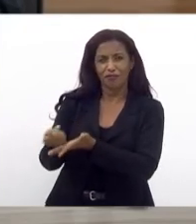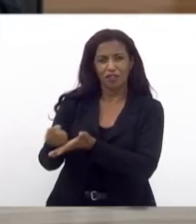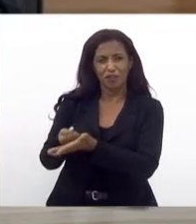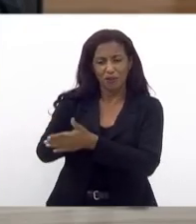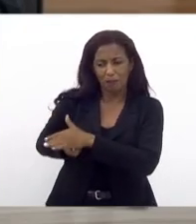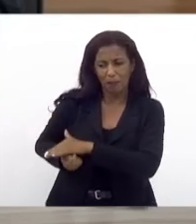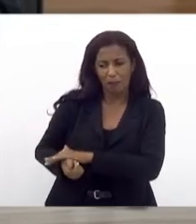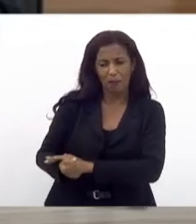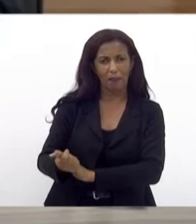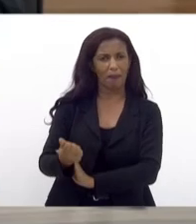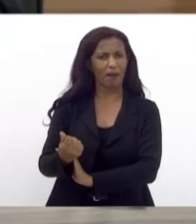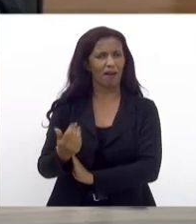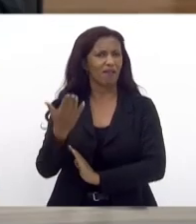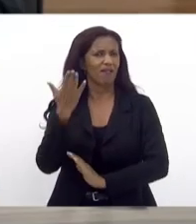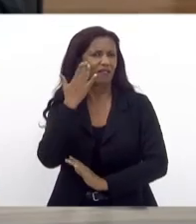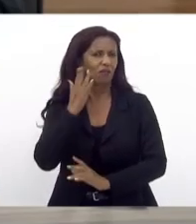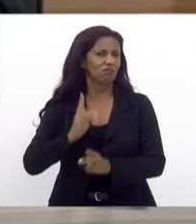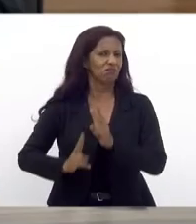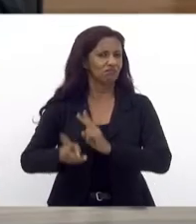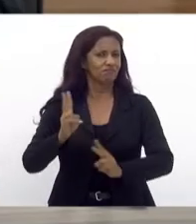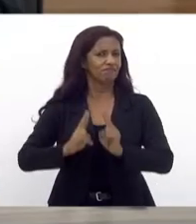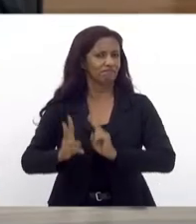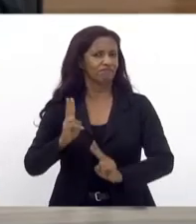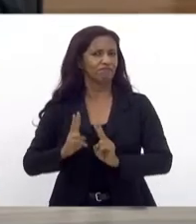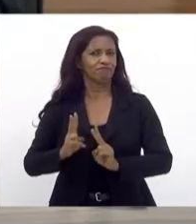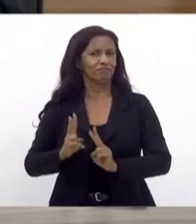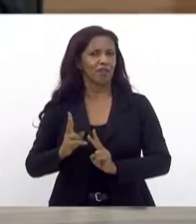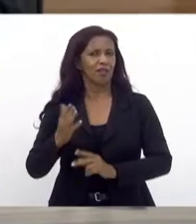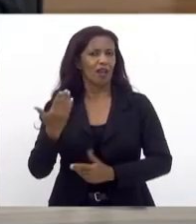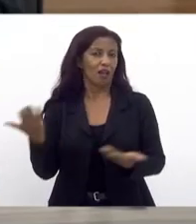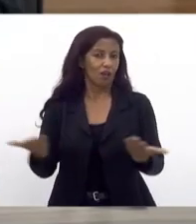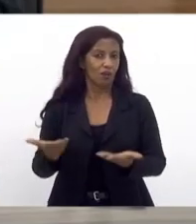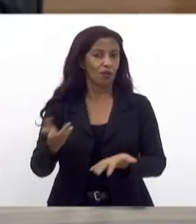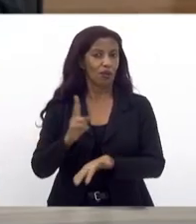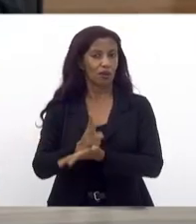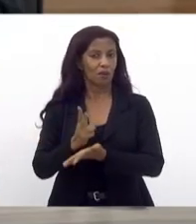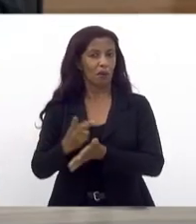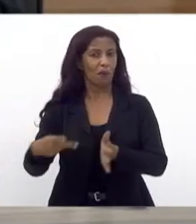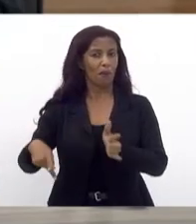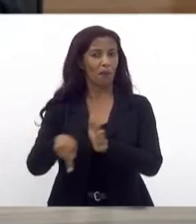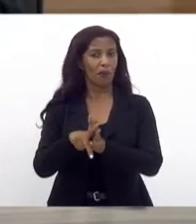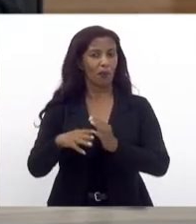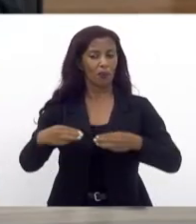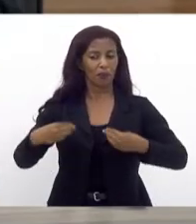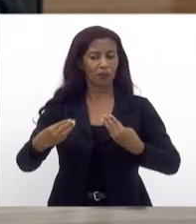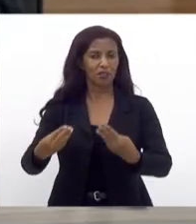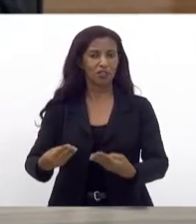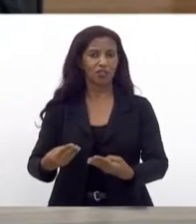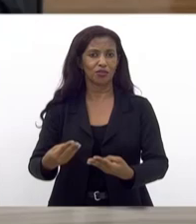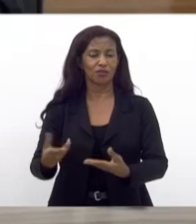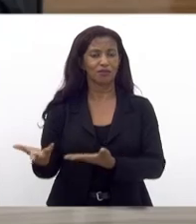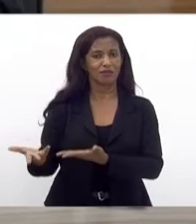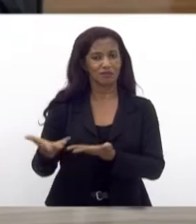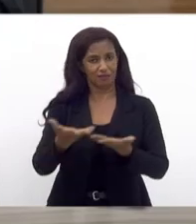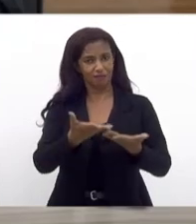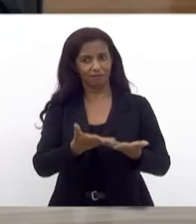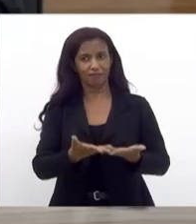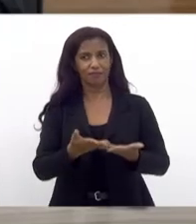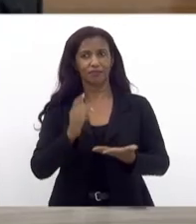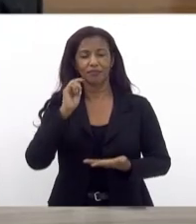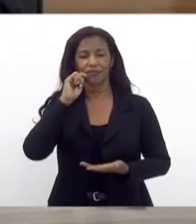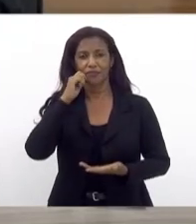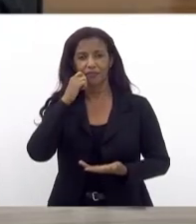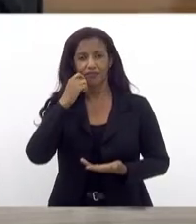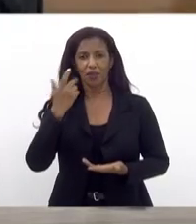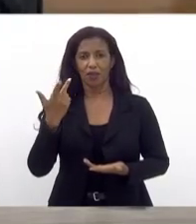sempre sou muito cético, porque agora mesmo o próprio ministro Tarcísio está levando Eduardo